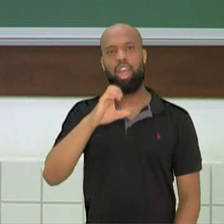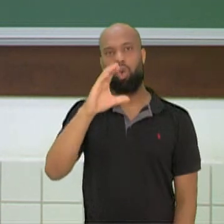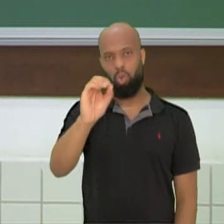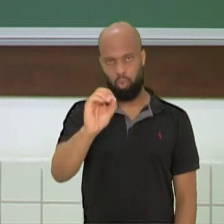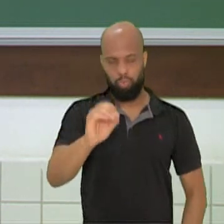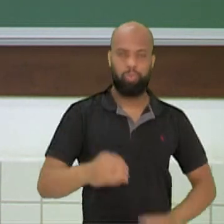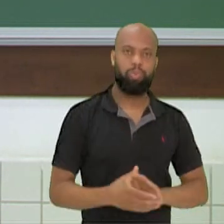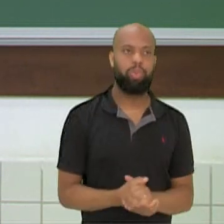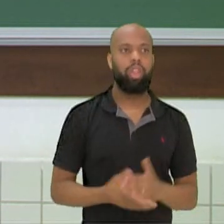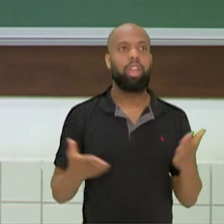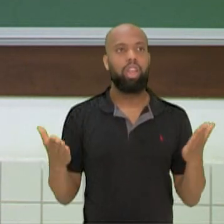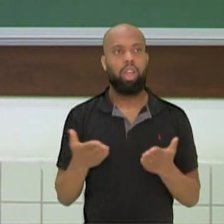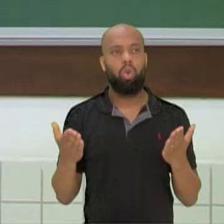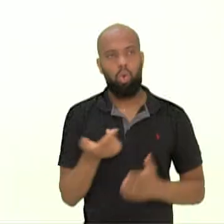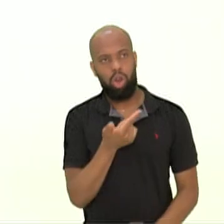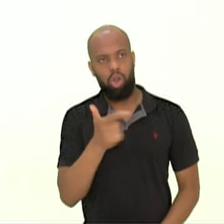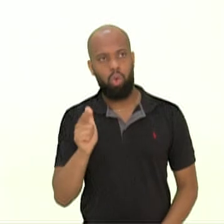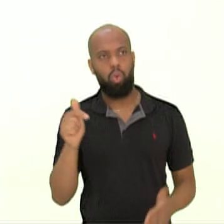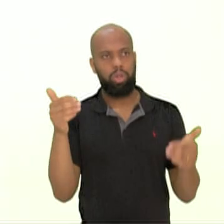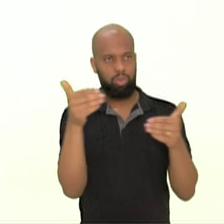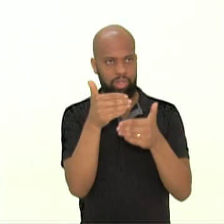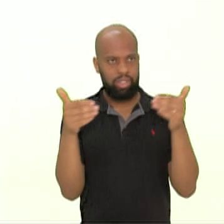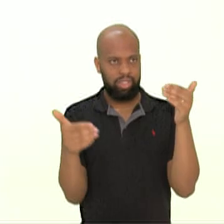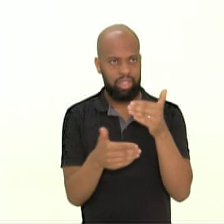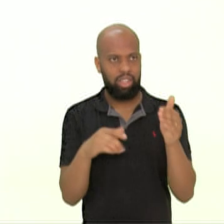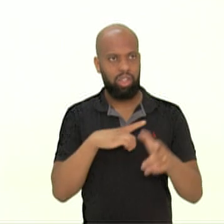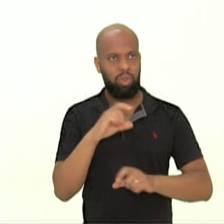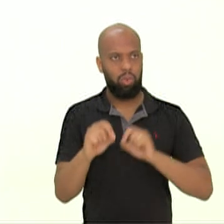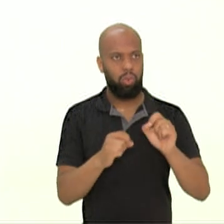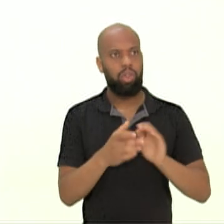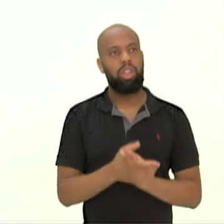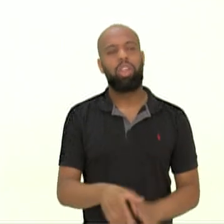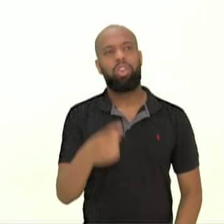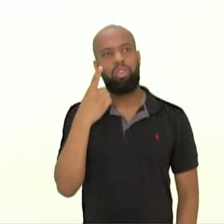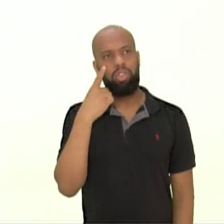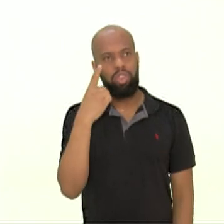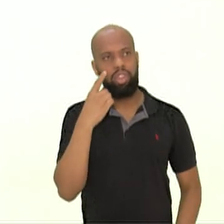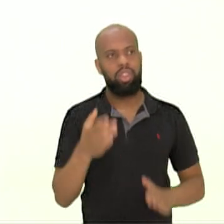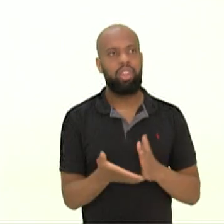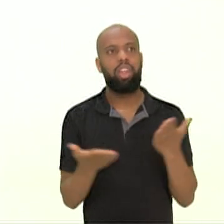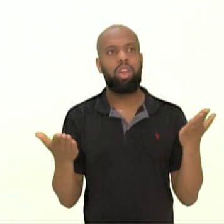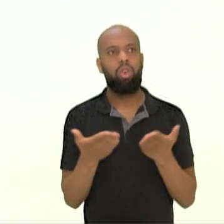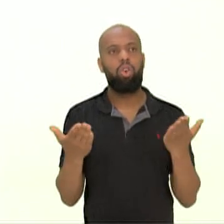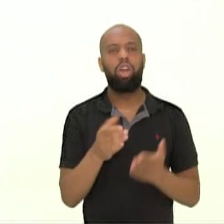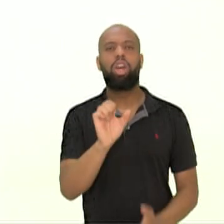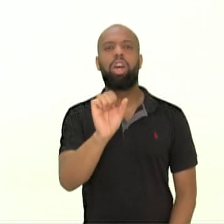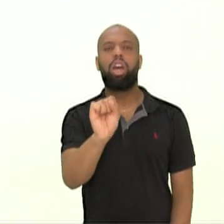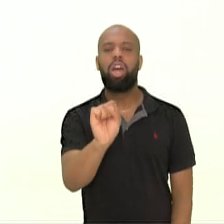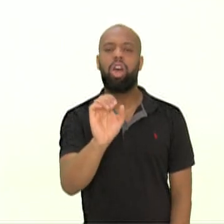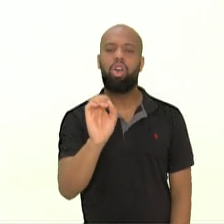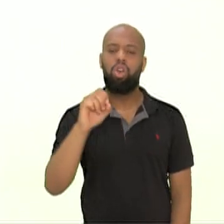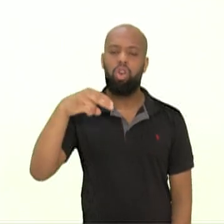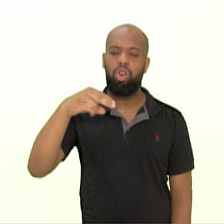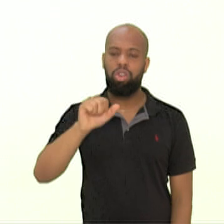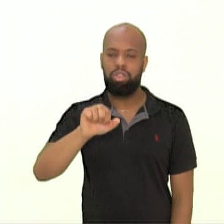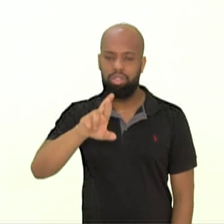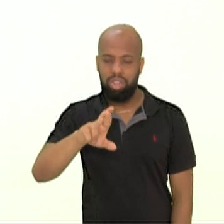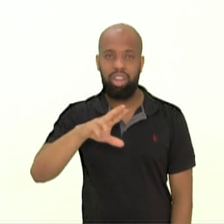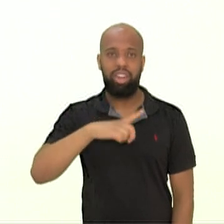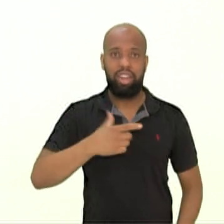ok? Vamos avançar para a próxima tela? Olha o que temos aqui então. Fala um pouquinho sobre o sonar, algumas tecnologias